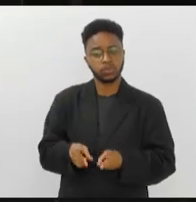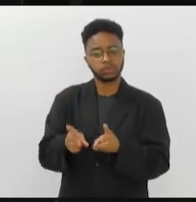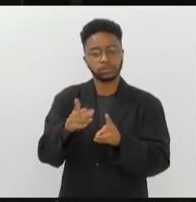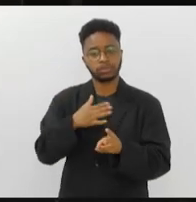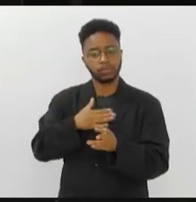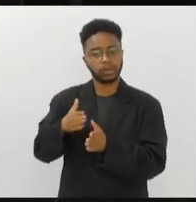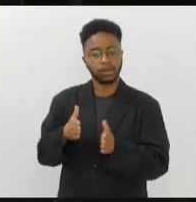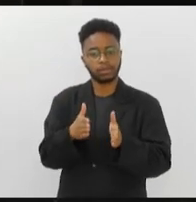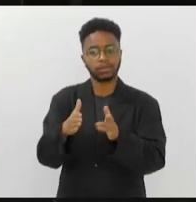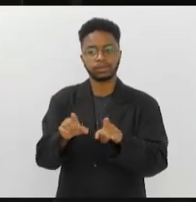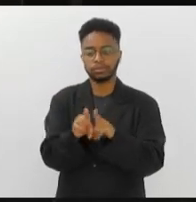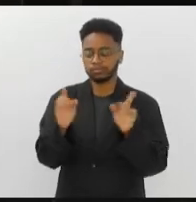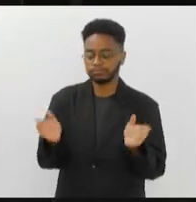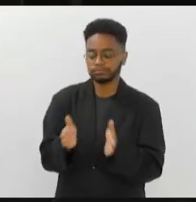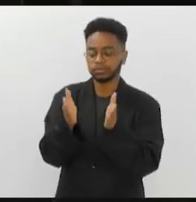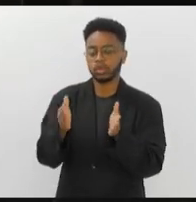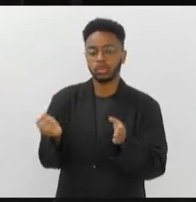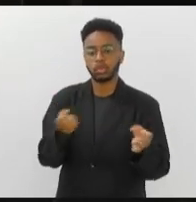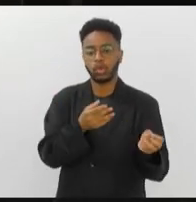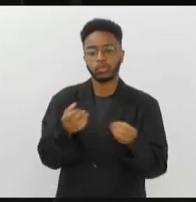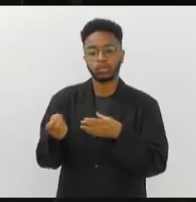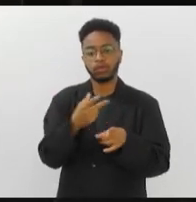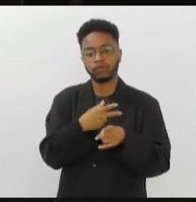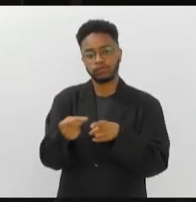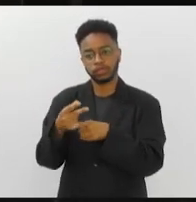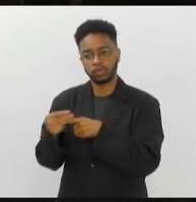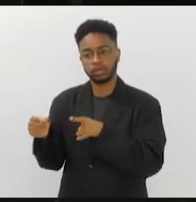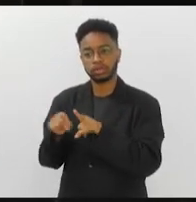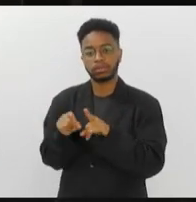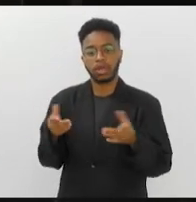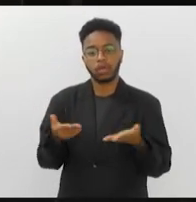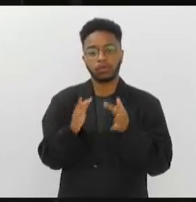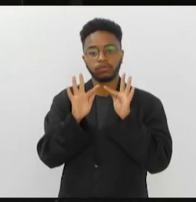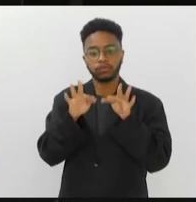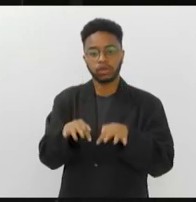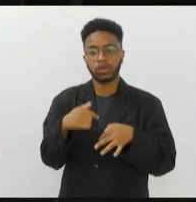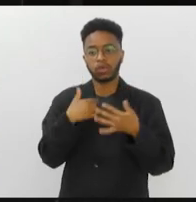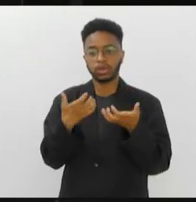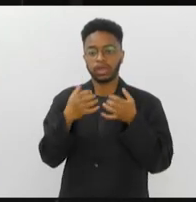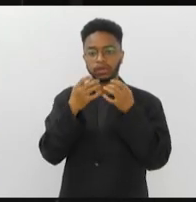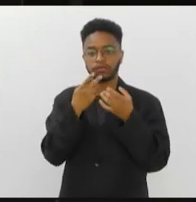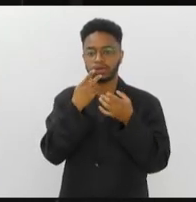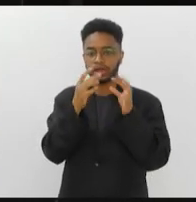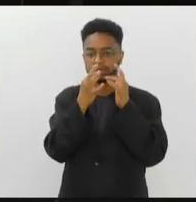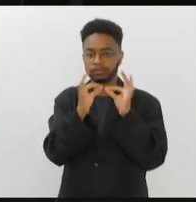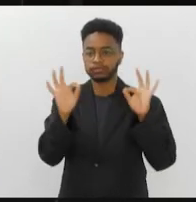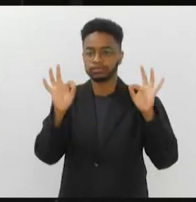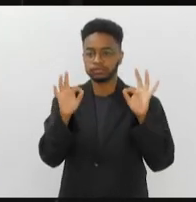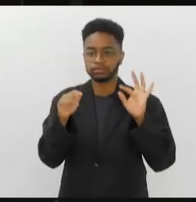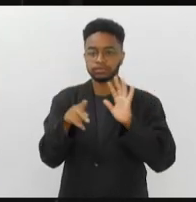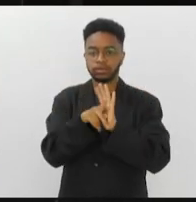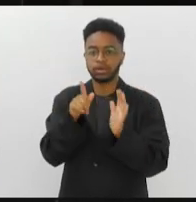a me motivar a novas conquistas. E, para terminar, eu quero citar um trecho de Guimarães Rosa, do Grande